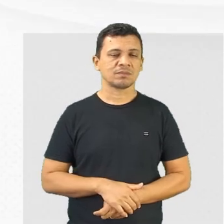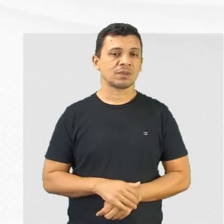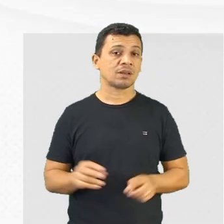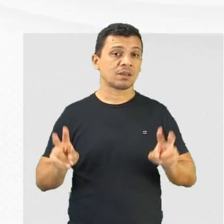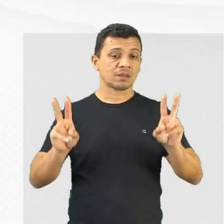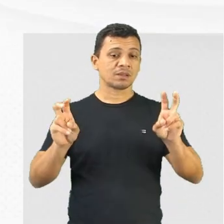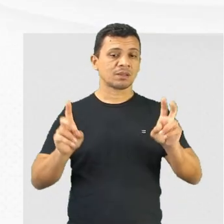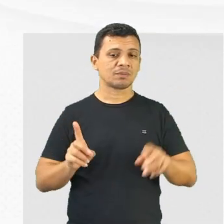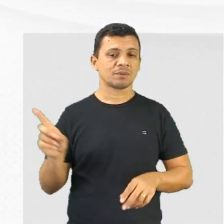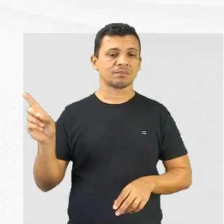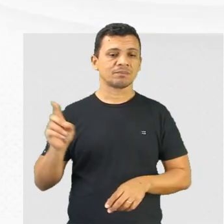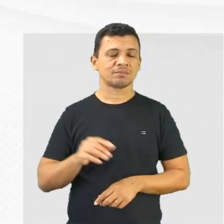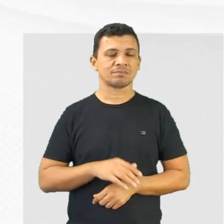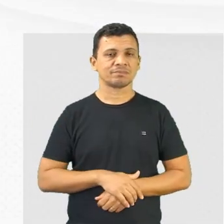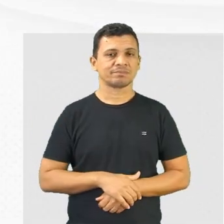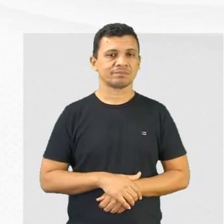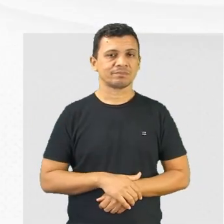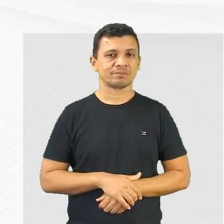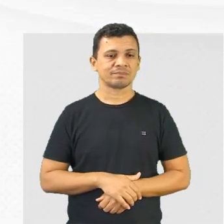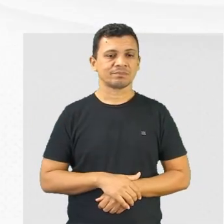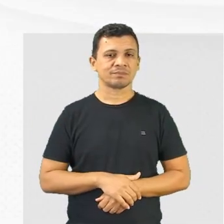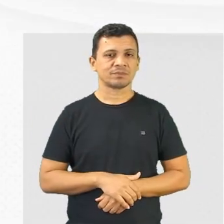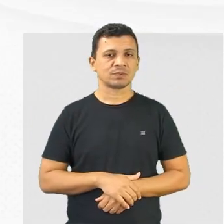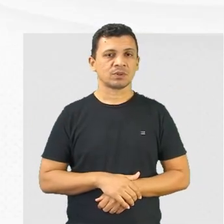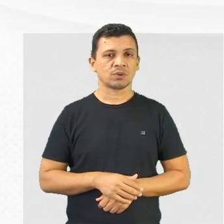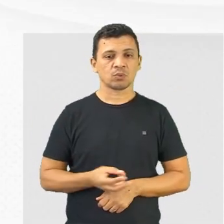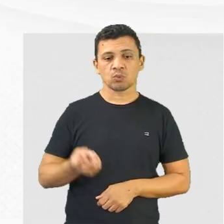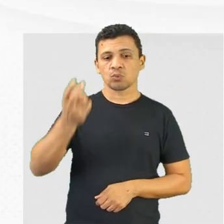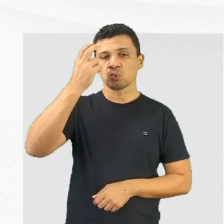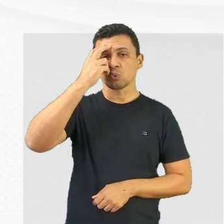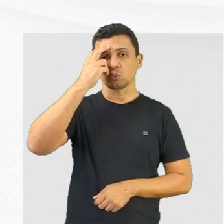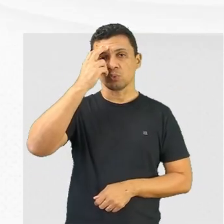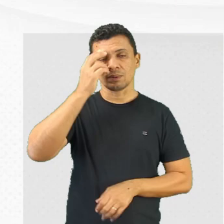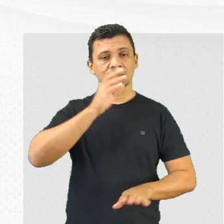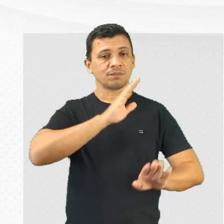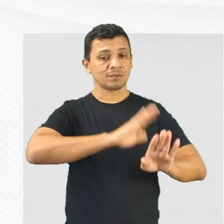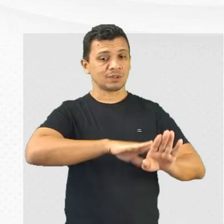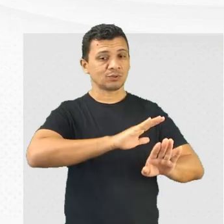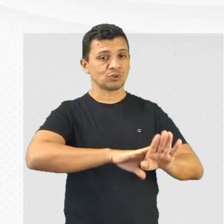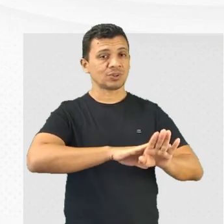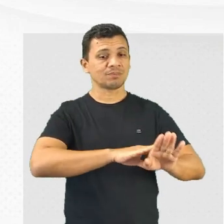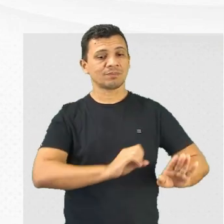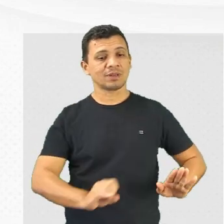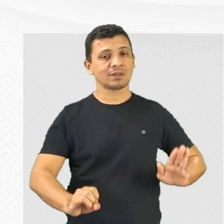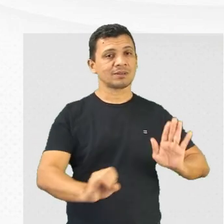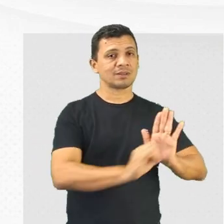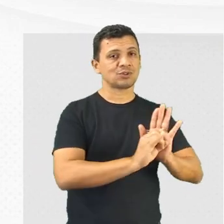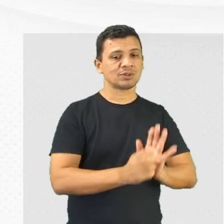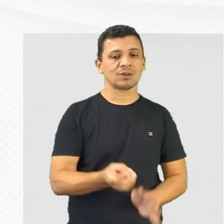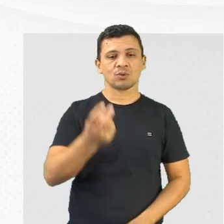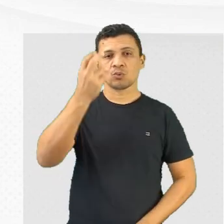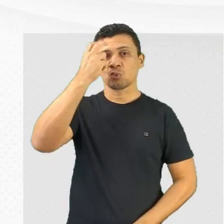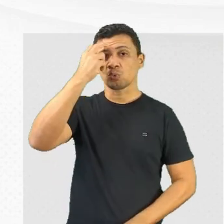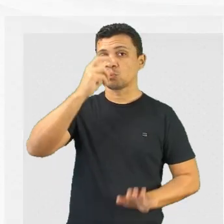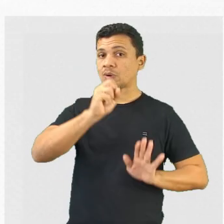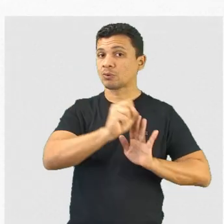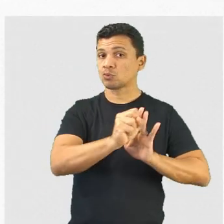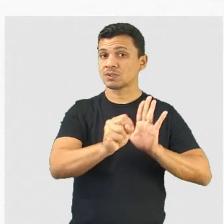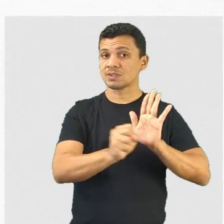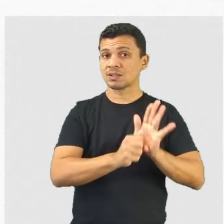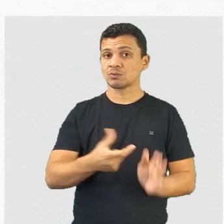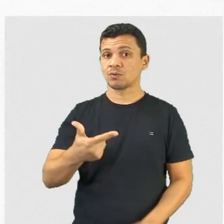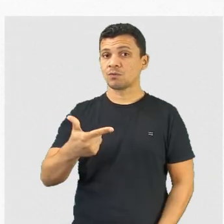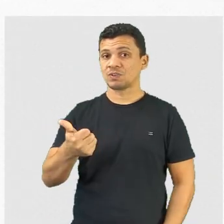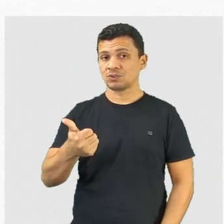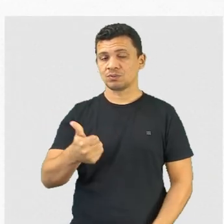da aula de hoje é sobre cultura, ideologia e identidade cultural no século XXI. Como eu falei